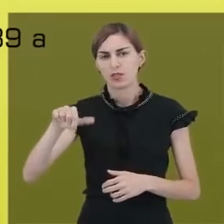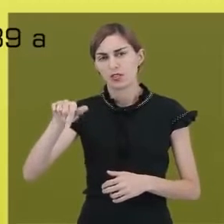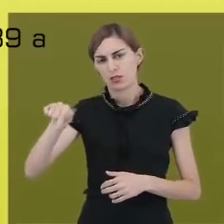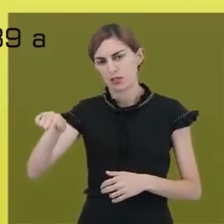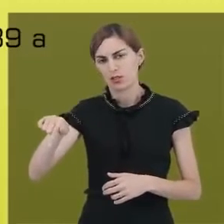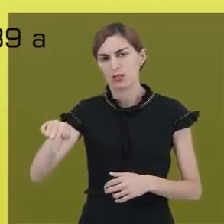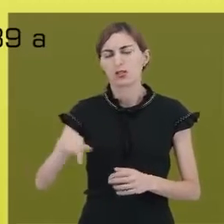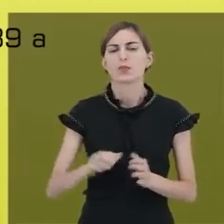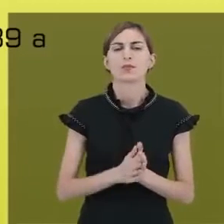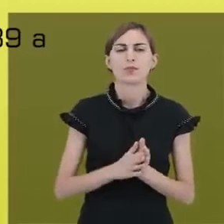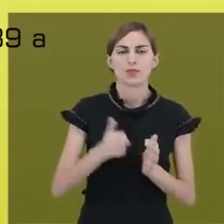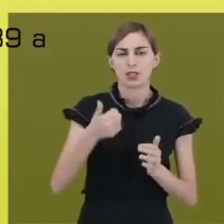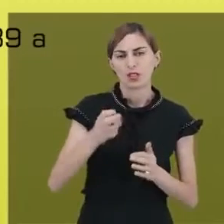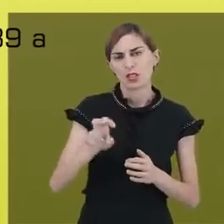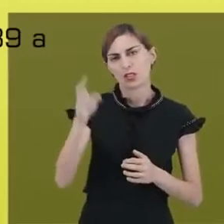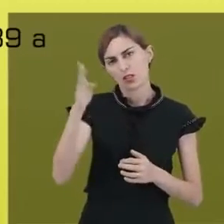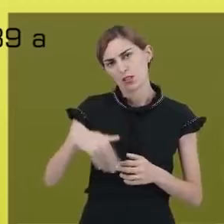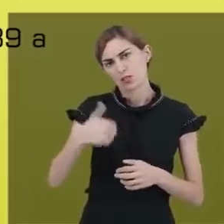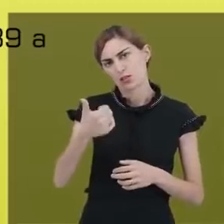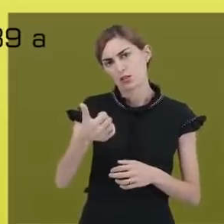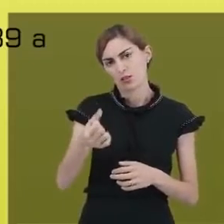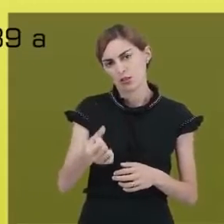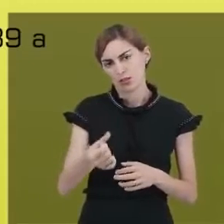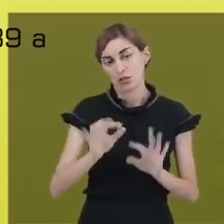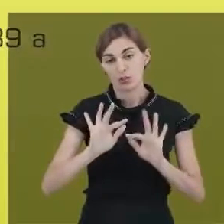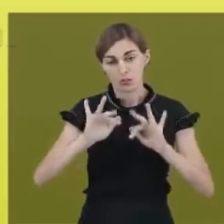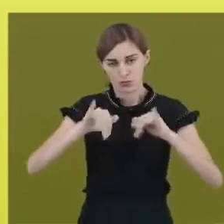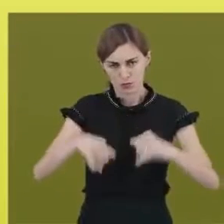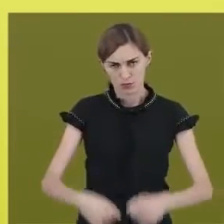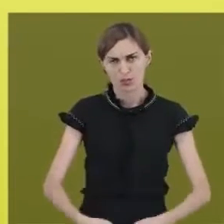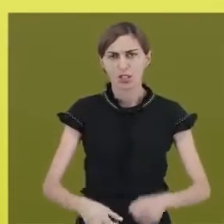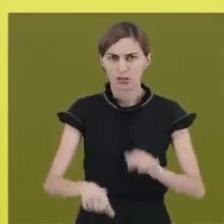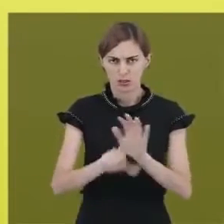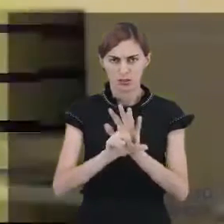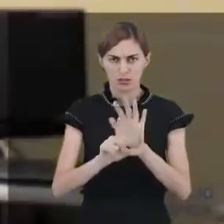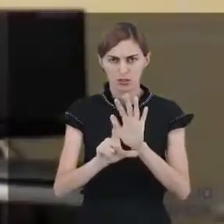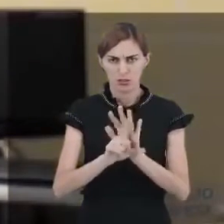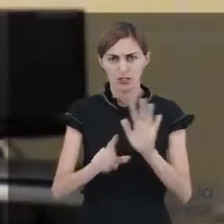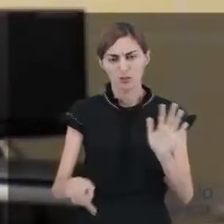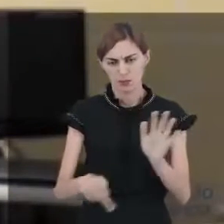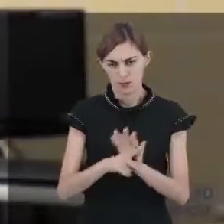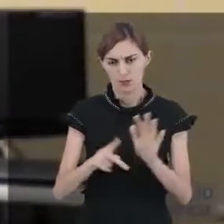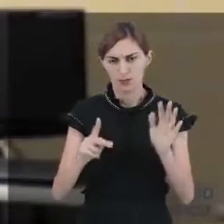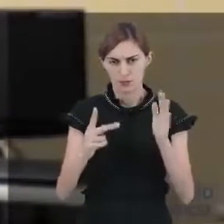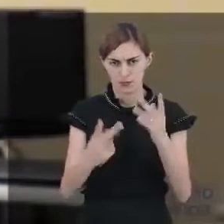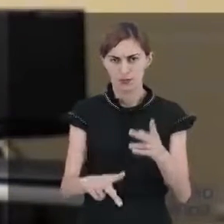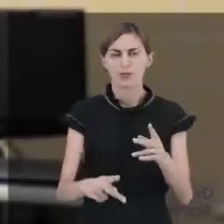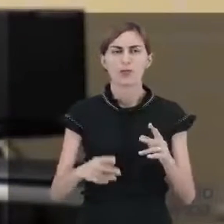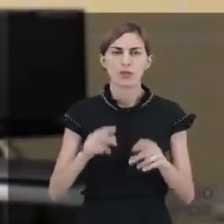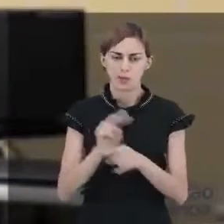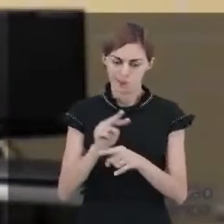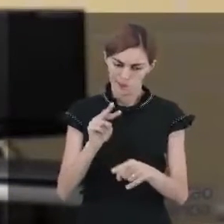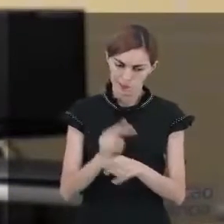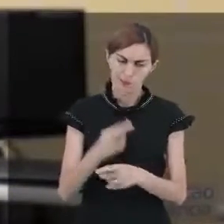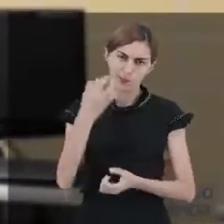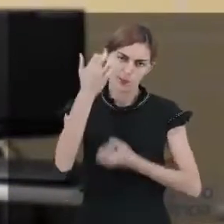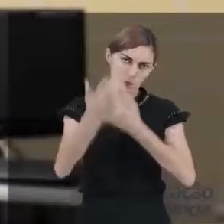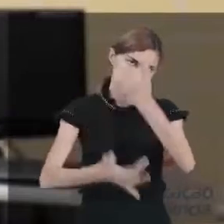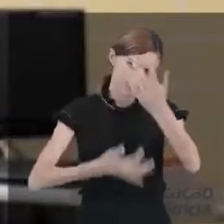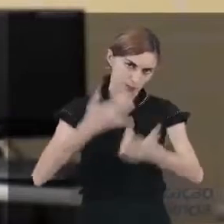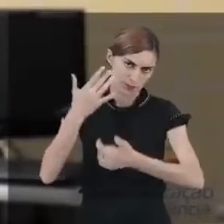e 16. Tá? Então, finalizando essa questão da legislação relativa à prevenção de